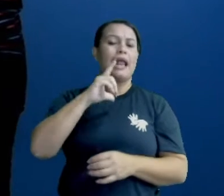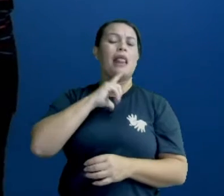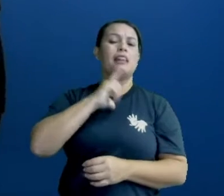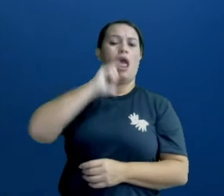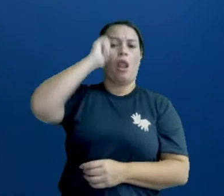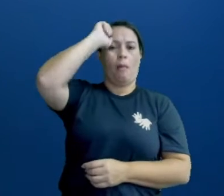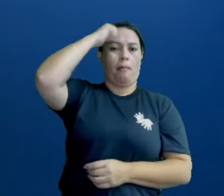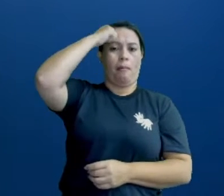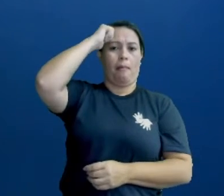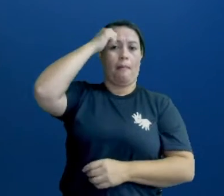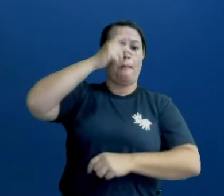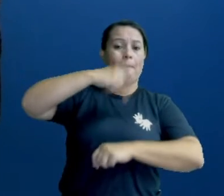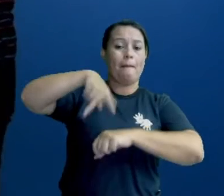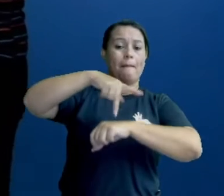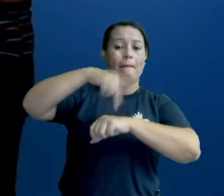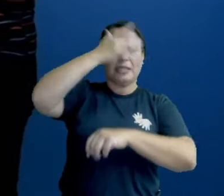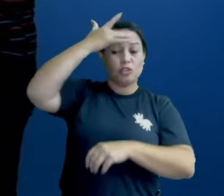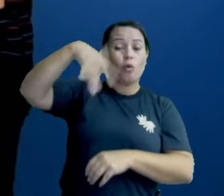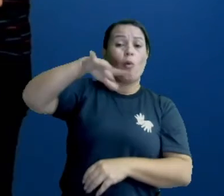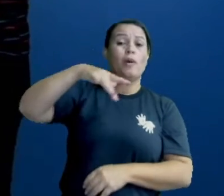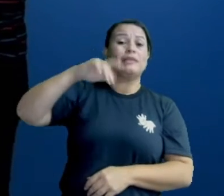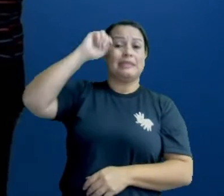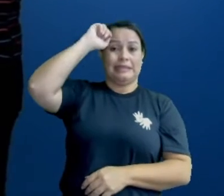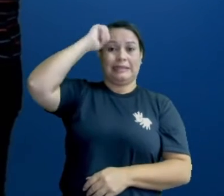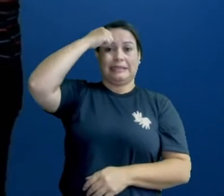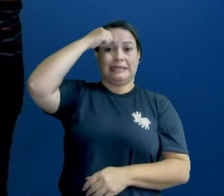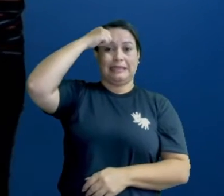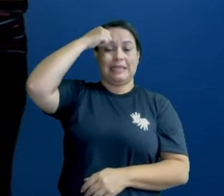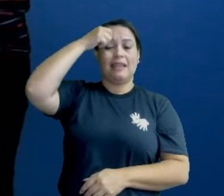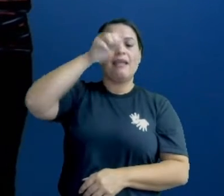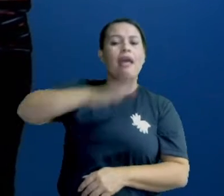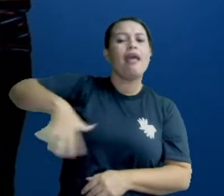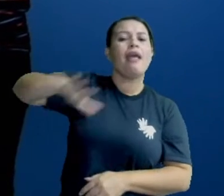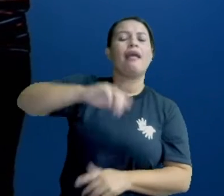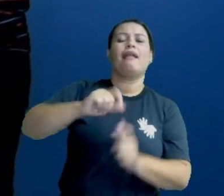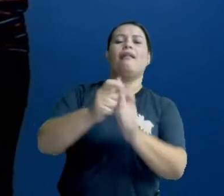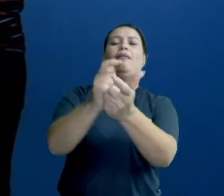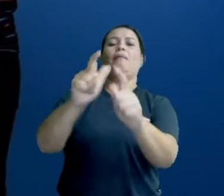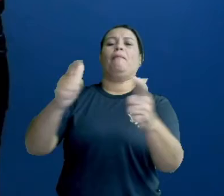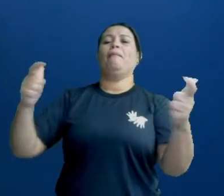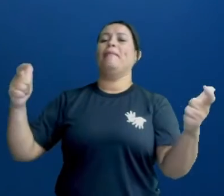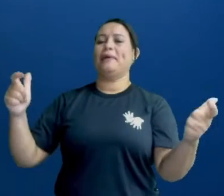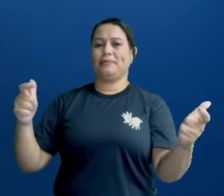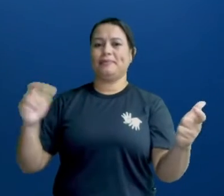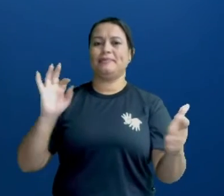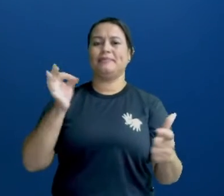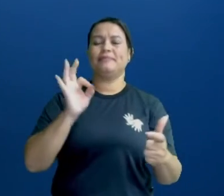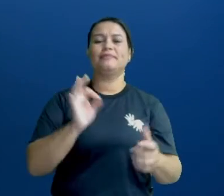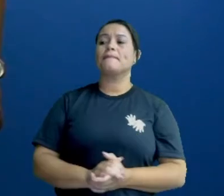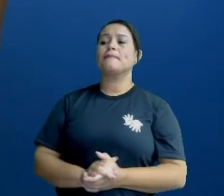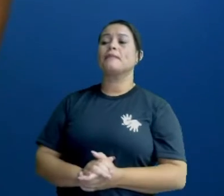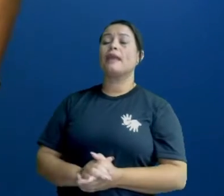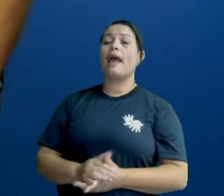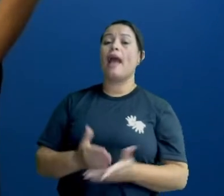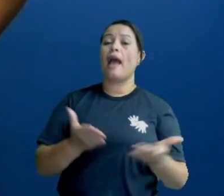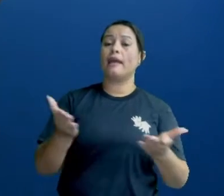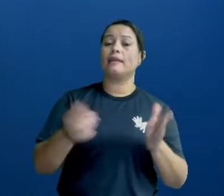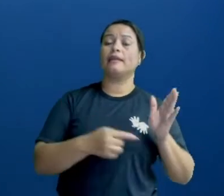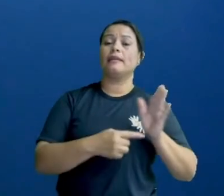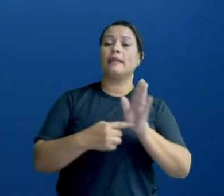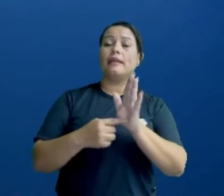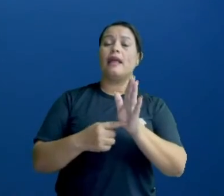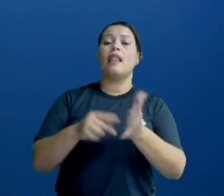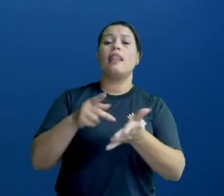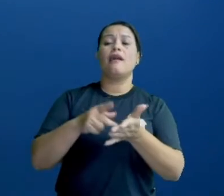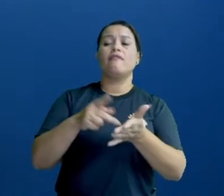negra sendo, né, superior, já que, né, pardos e pretos são considerados aí como negros, tá bom? Aqui, na verdade, o